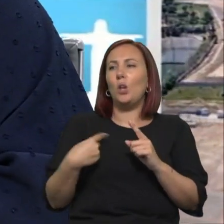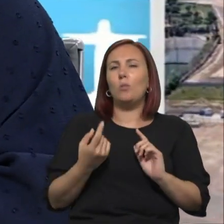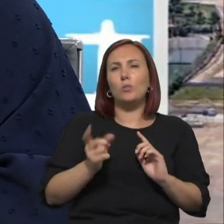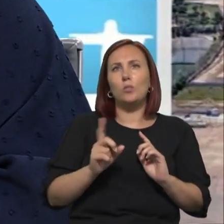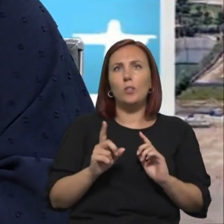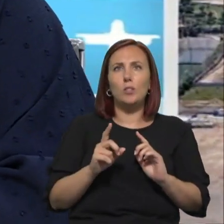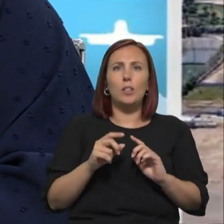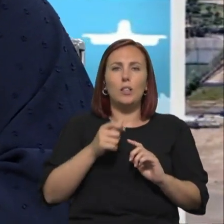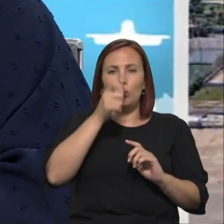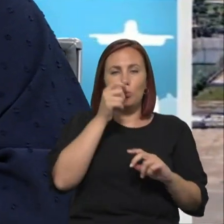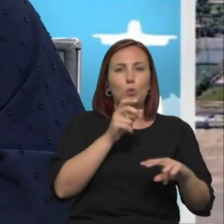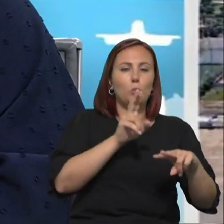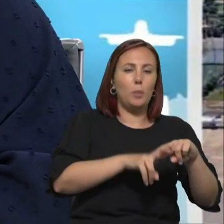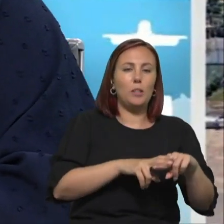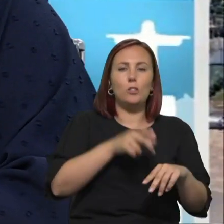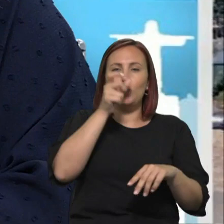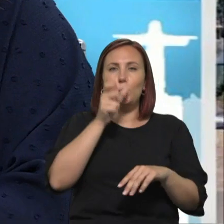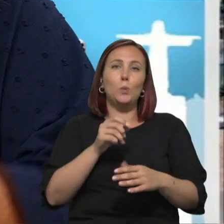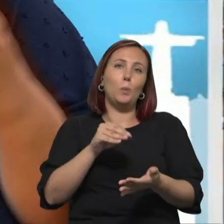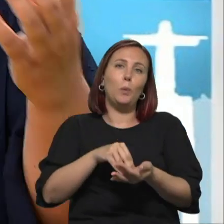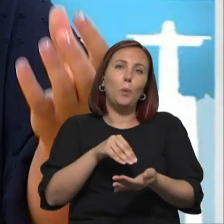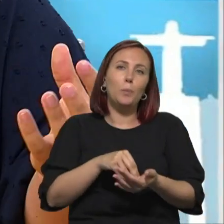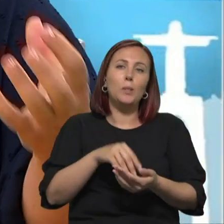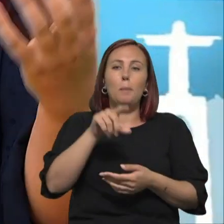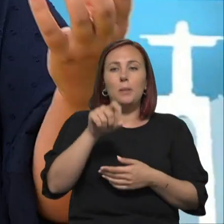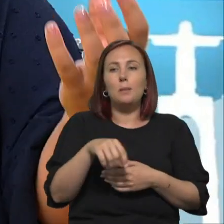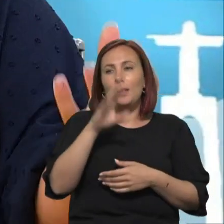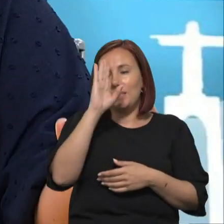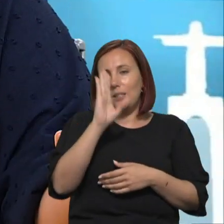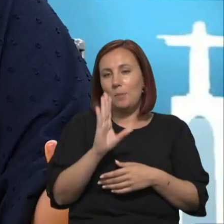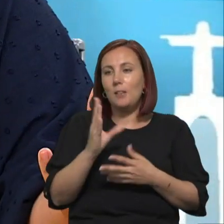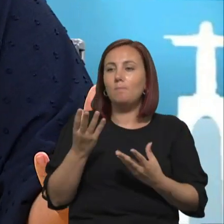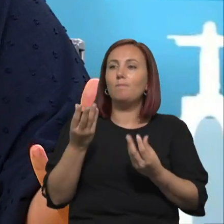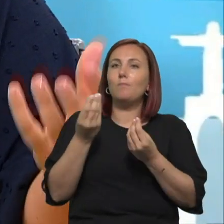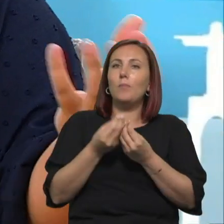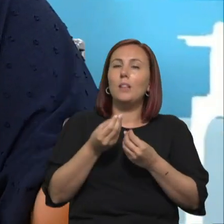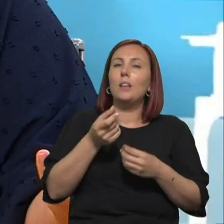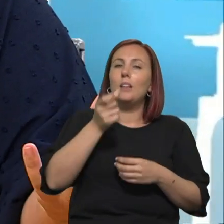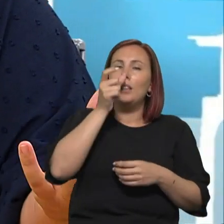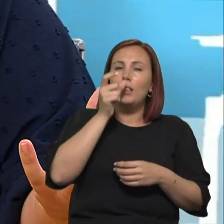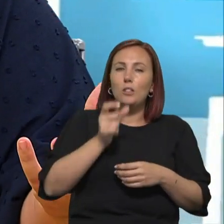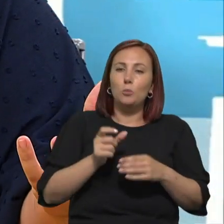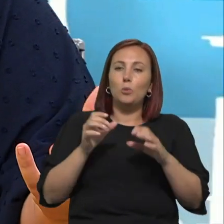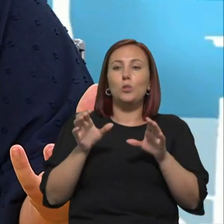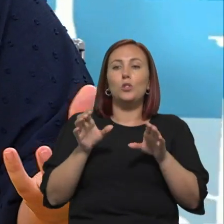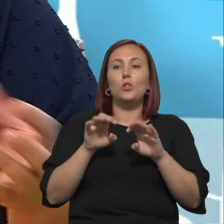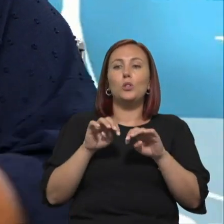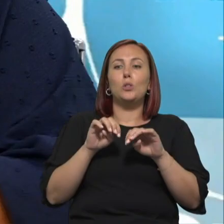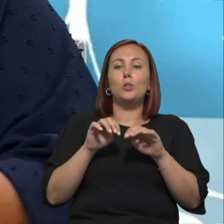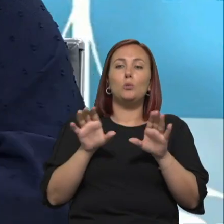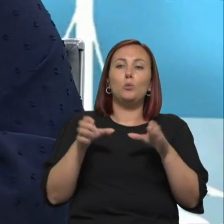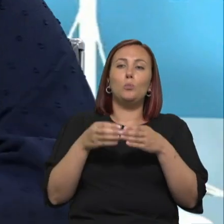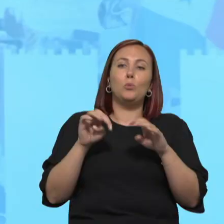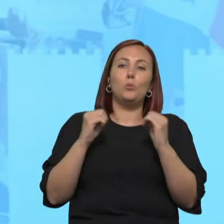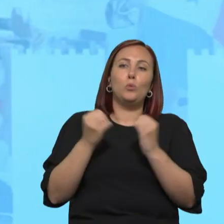Dos presos, dos pobres, mas também sabia estar e aproximava-se também das classes mais altas,